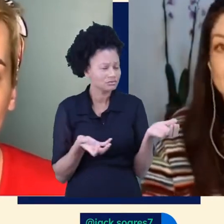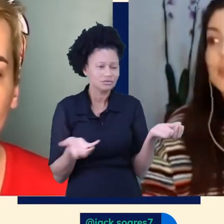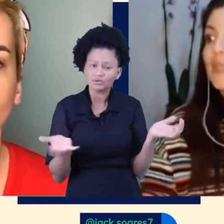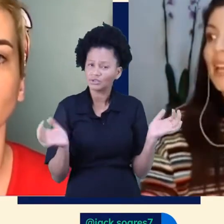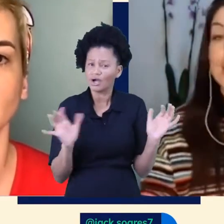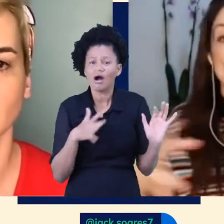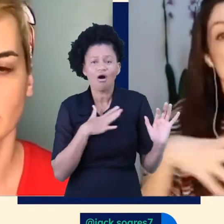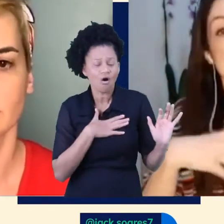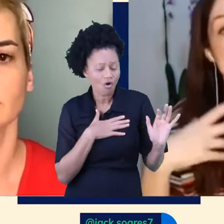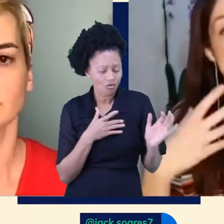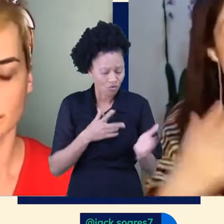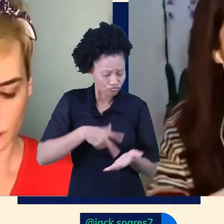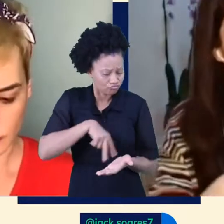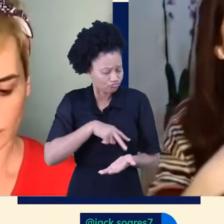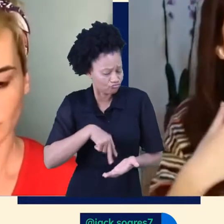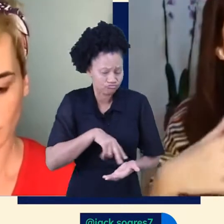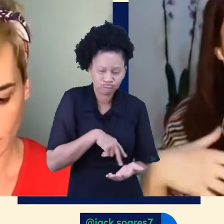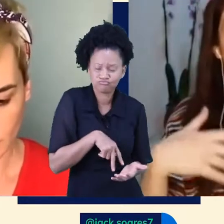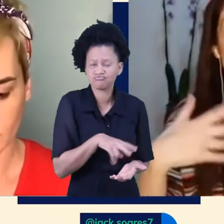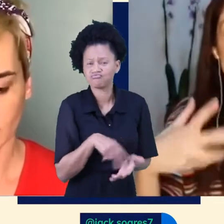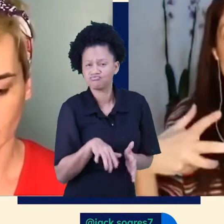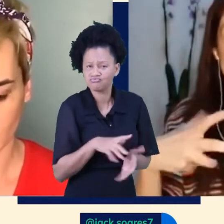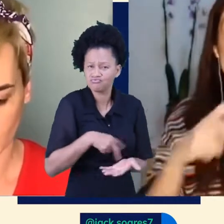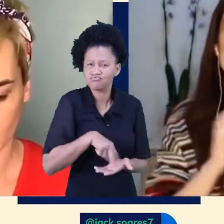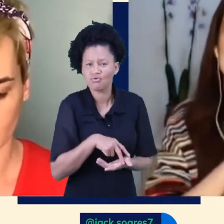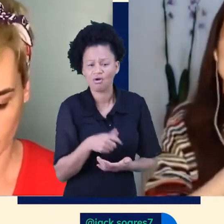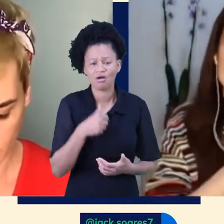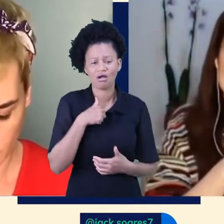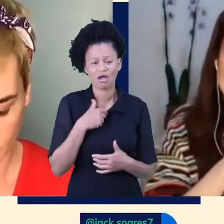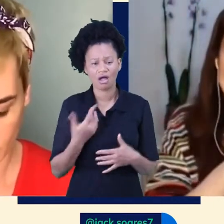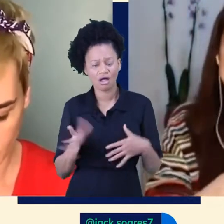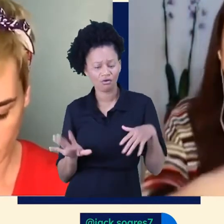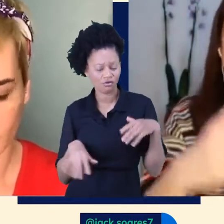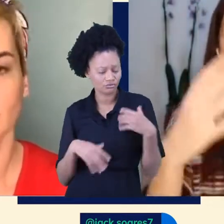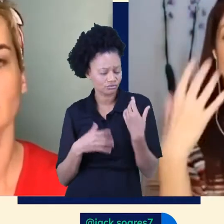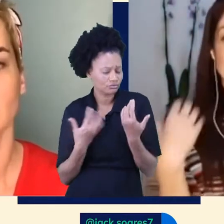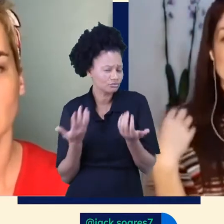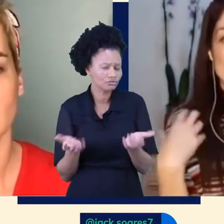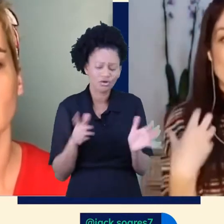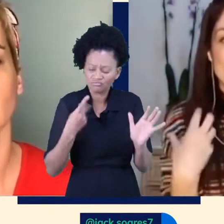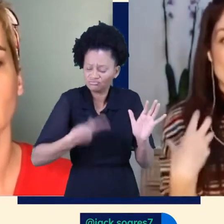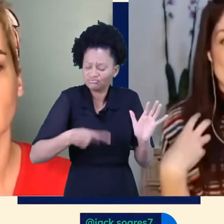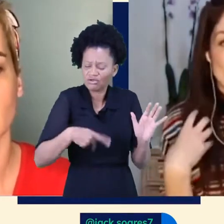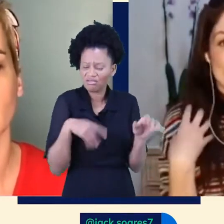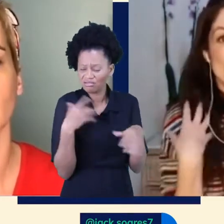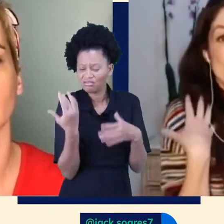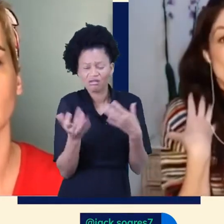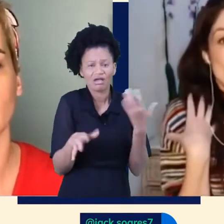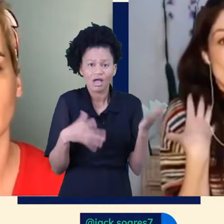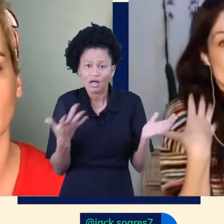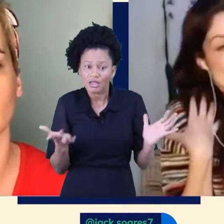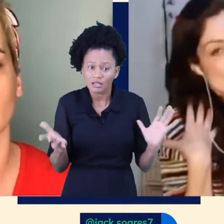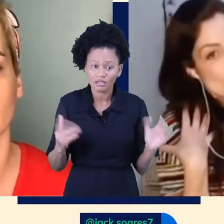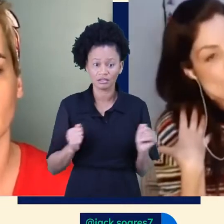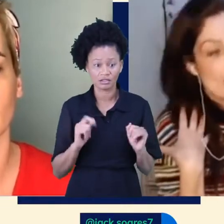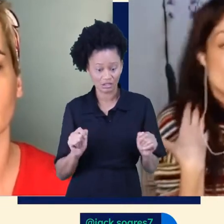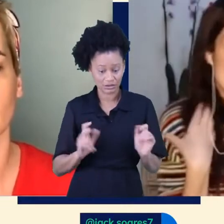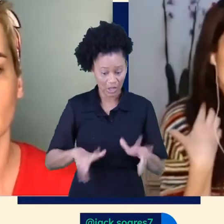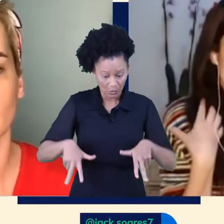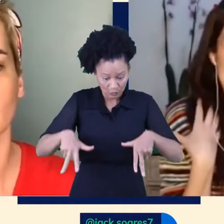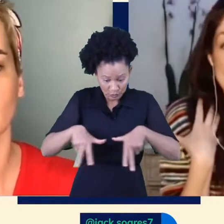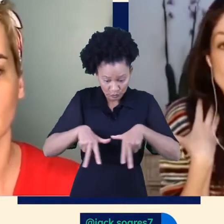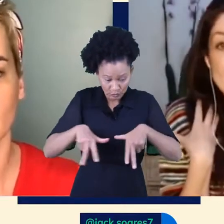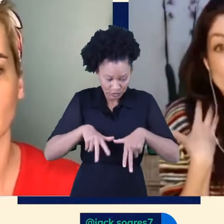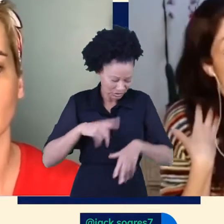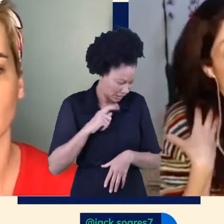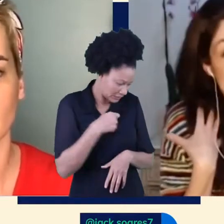rebolar, né? Eu gosto de ter movimentos mais delicados. Então, muitas vezes, aquele gênero que foi atribuído, né? Você nasceu com pênis, logo